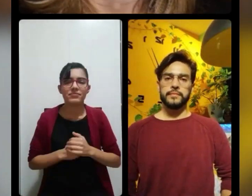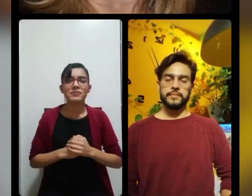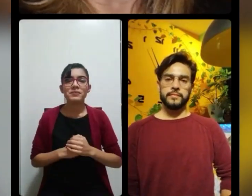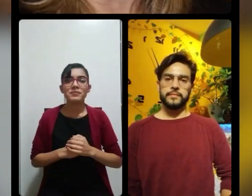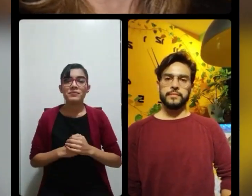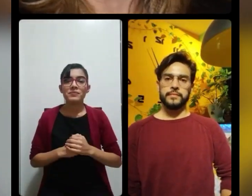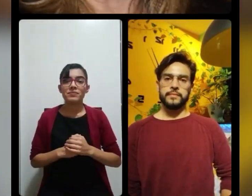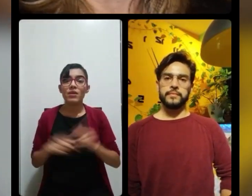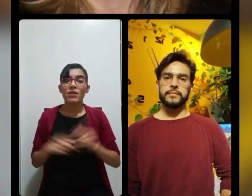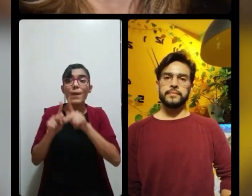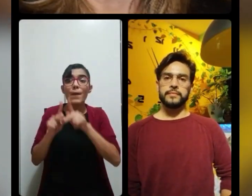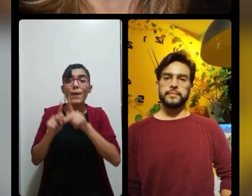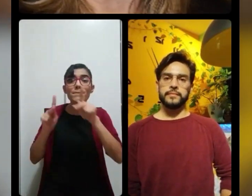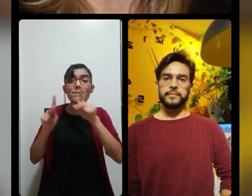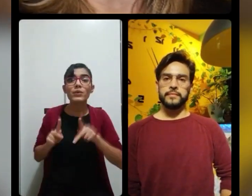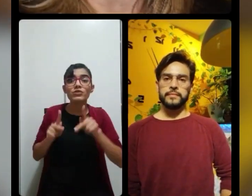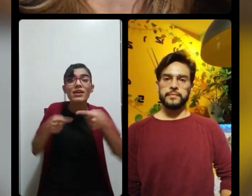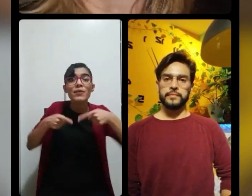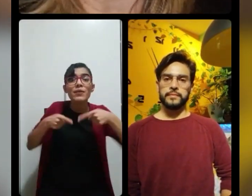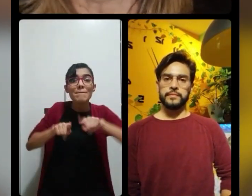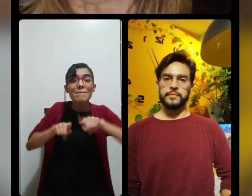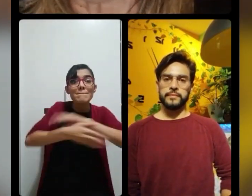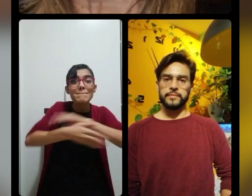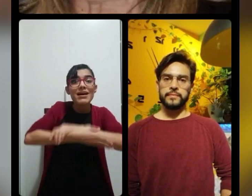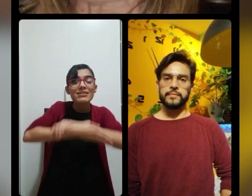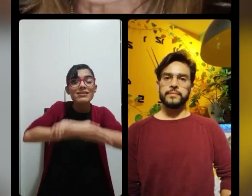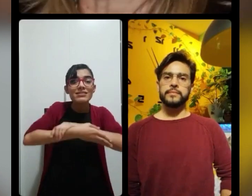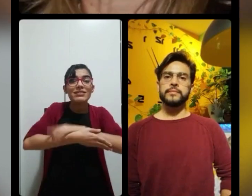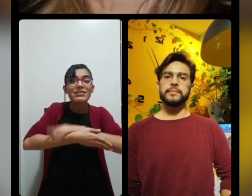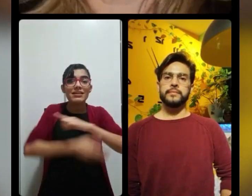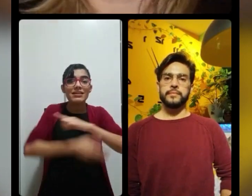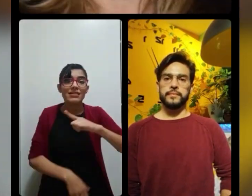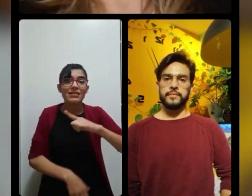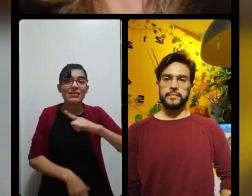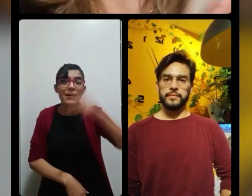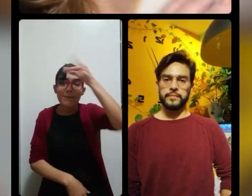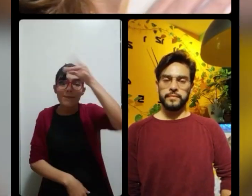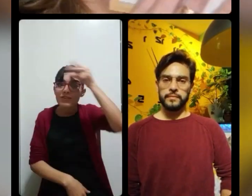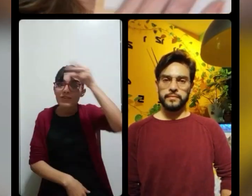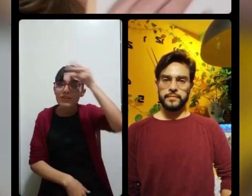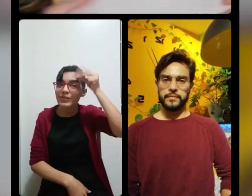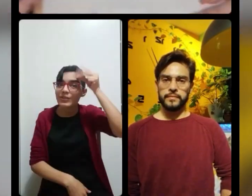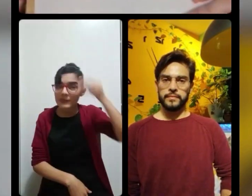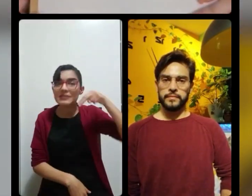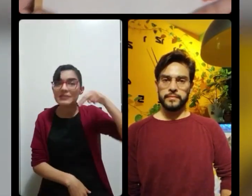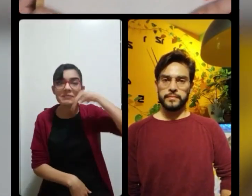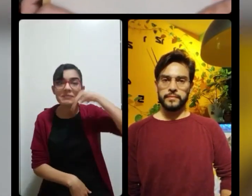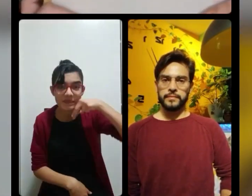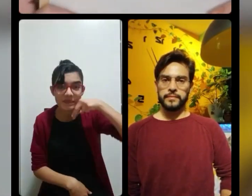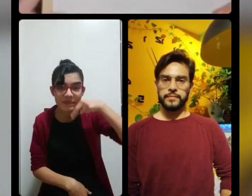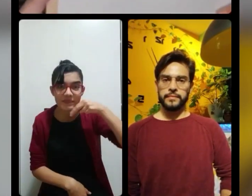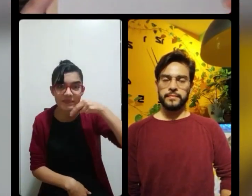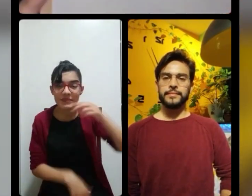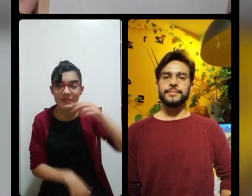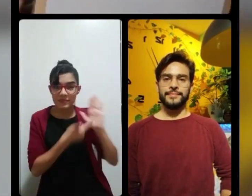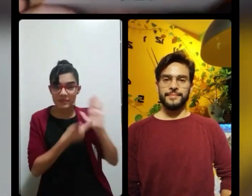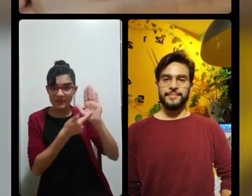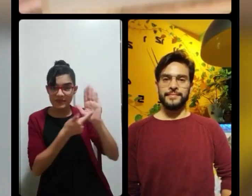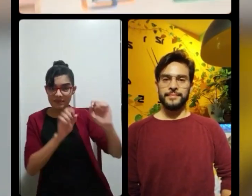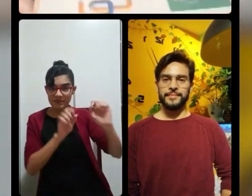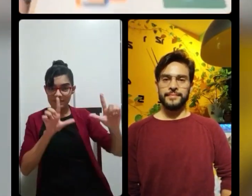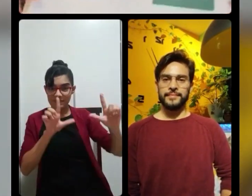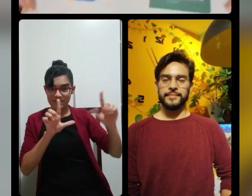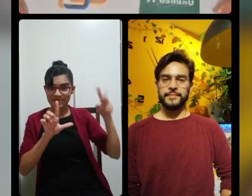do Natal através do programa de Djalma Maranhão. Vou até mostrar aqui a nossa plaquinha, né? E